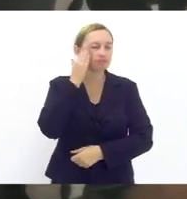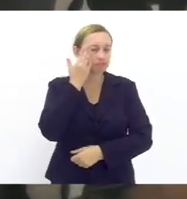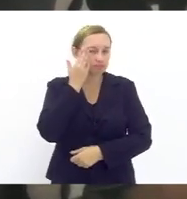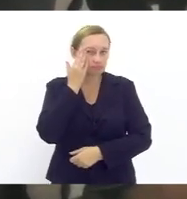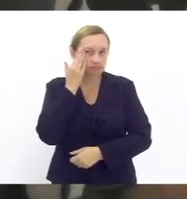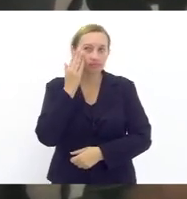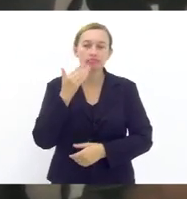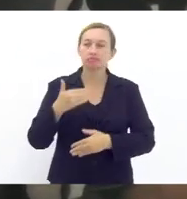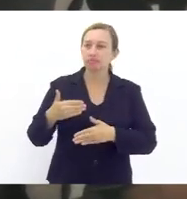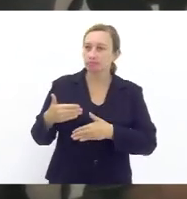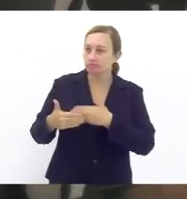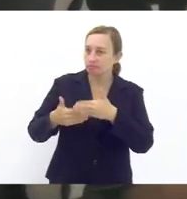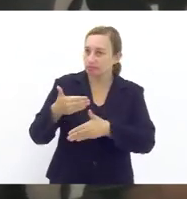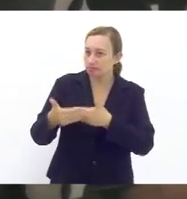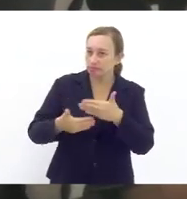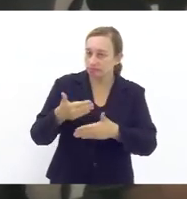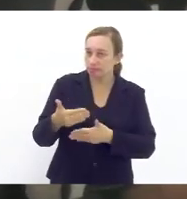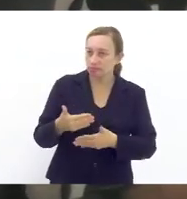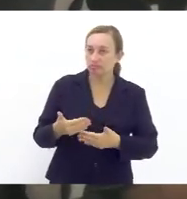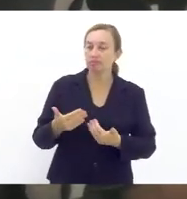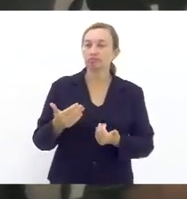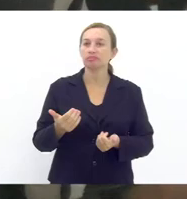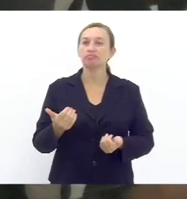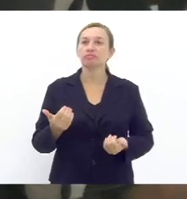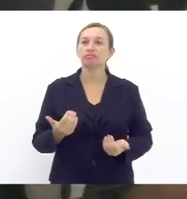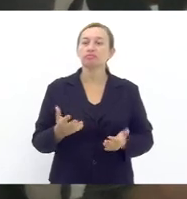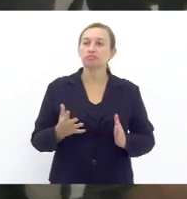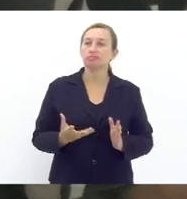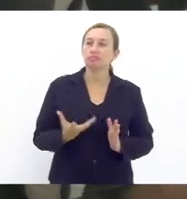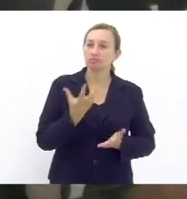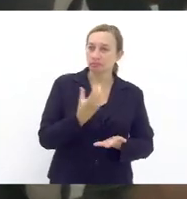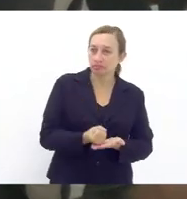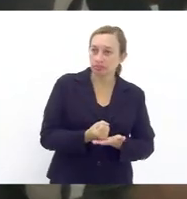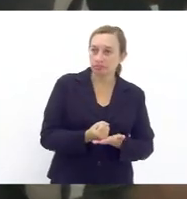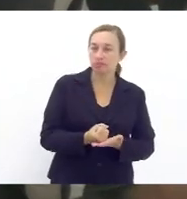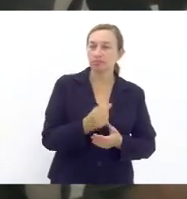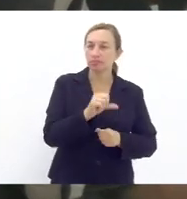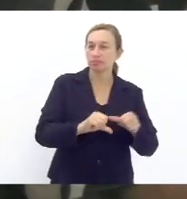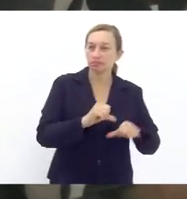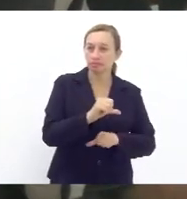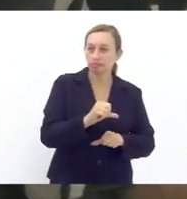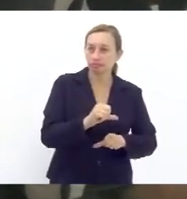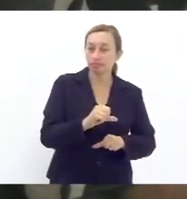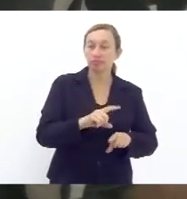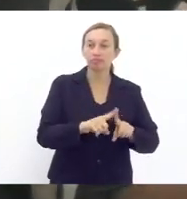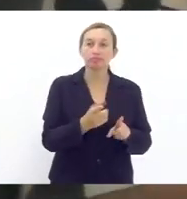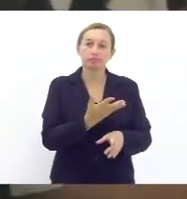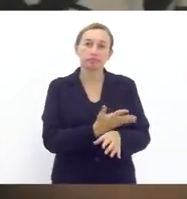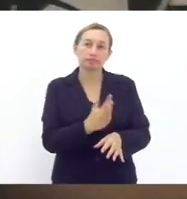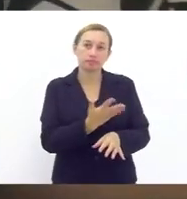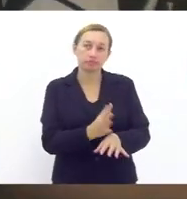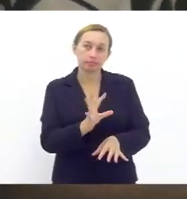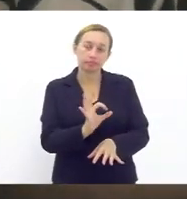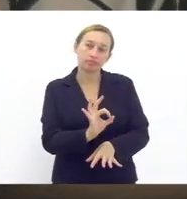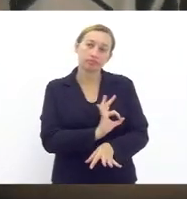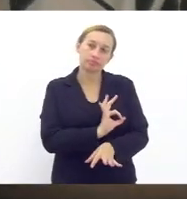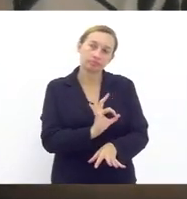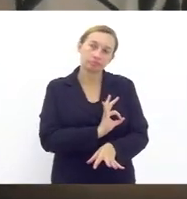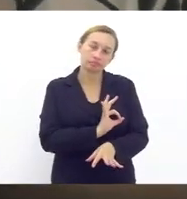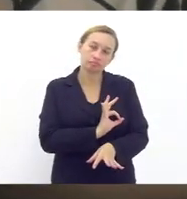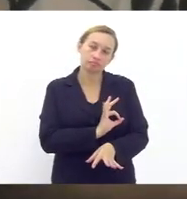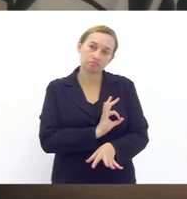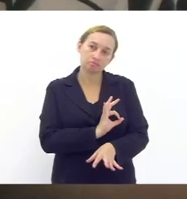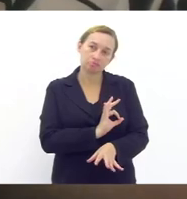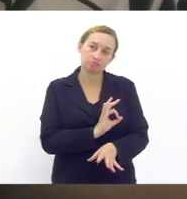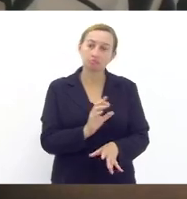né desse processo todo são a favor Inclusive a mudança de drogas mas a gente sabe que na prática a polícia ela acaba sendo e não é individual esse problema né